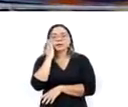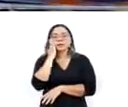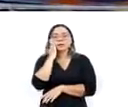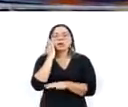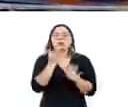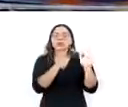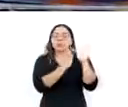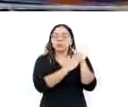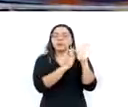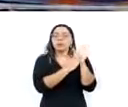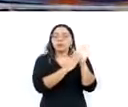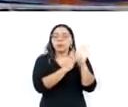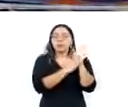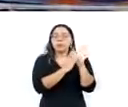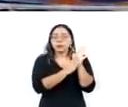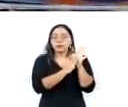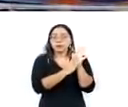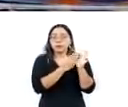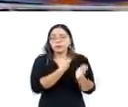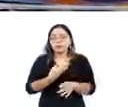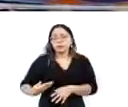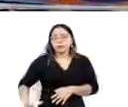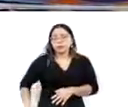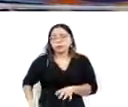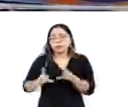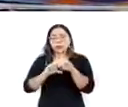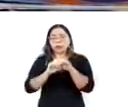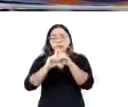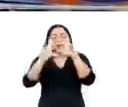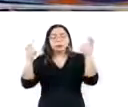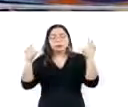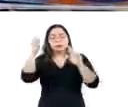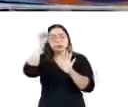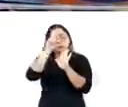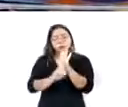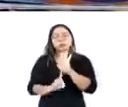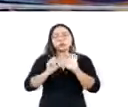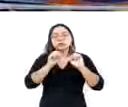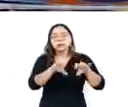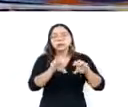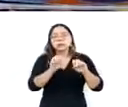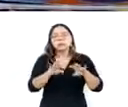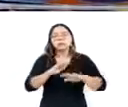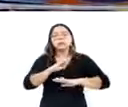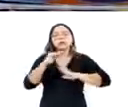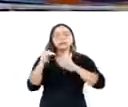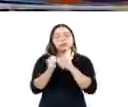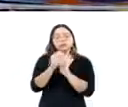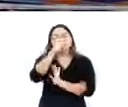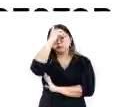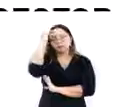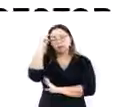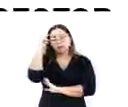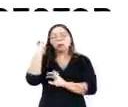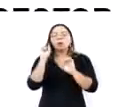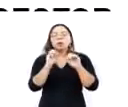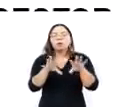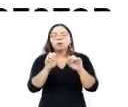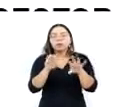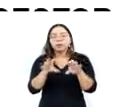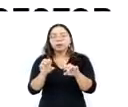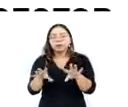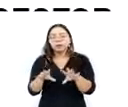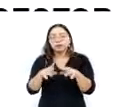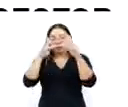compreendendo no âmbito de uma proposta de gestão pública e democrática comprometida com o direito à educação para todos. E uma